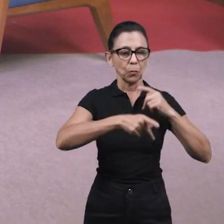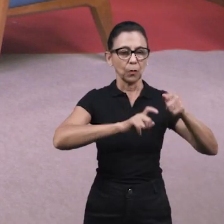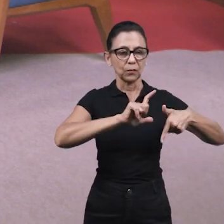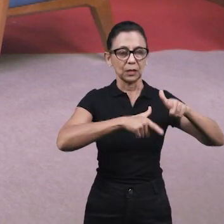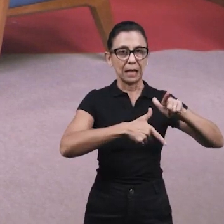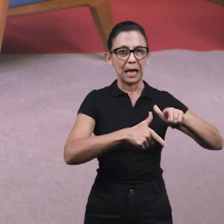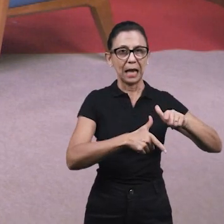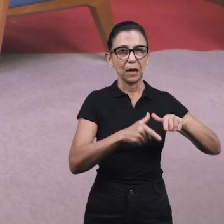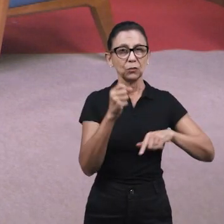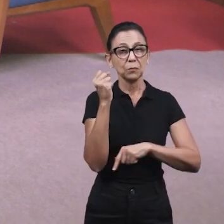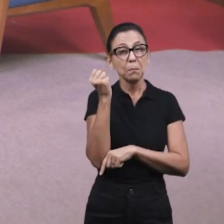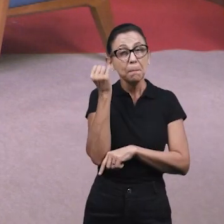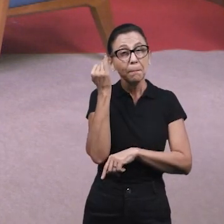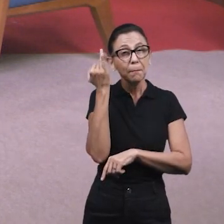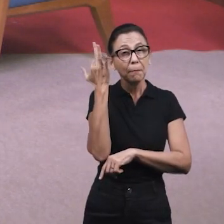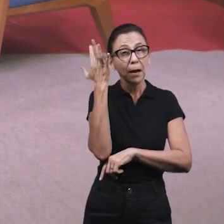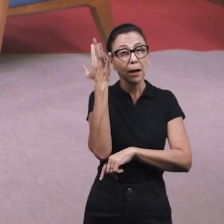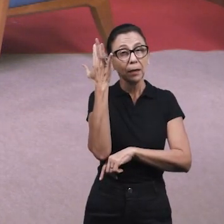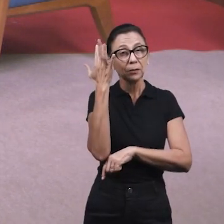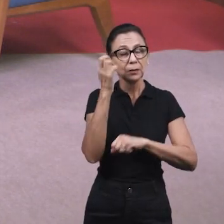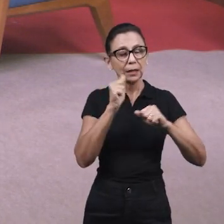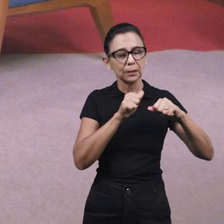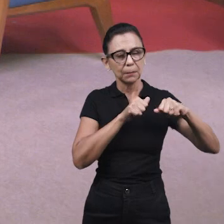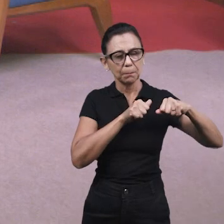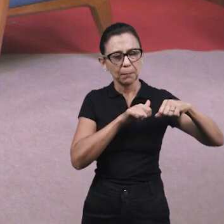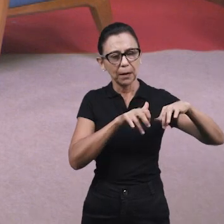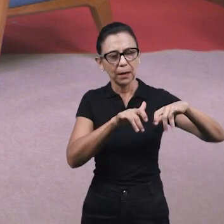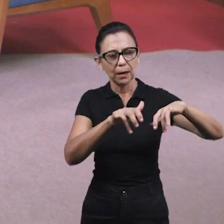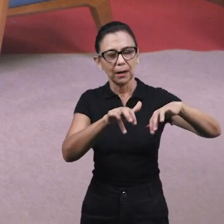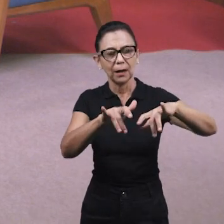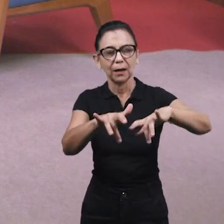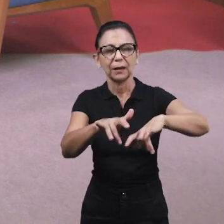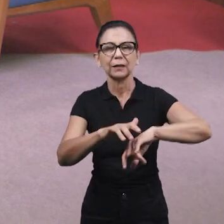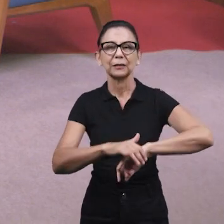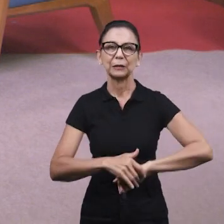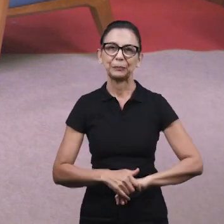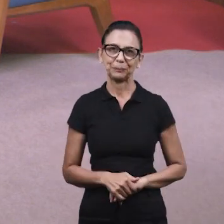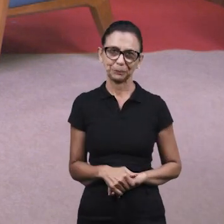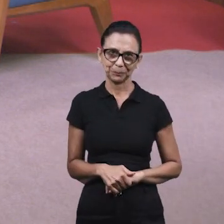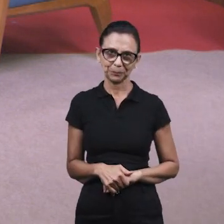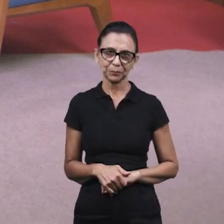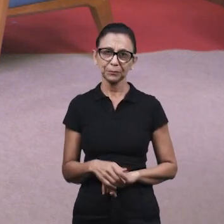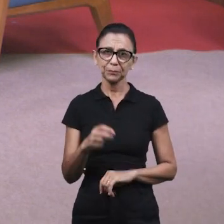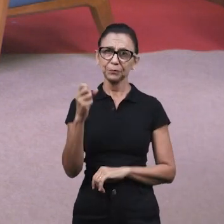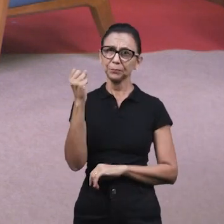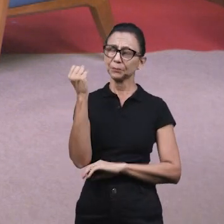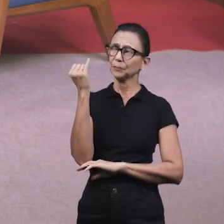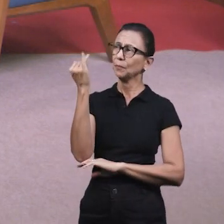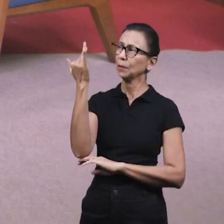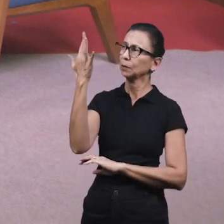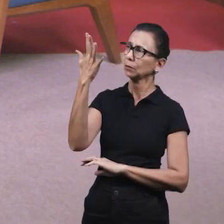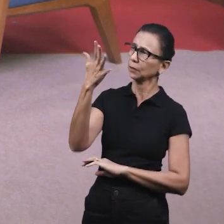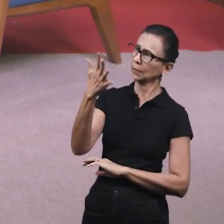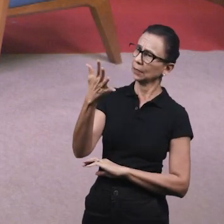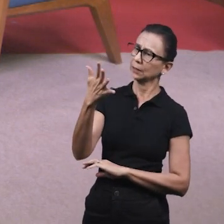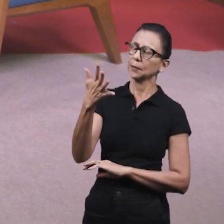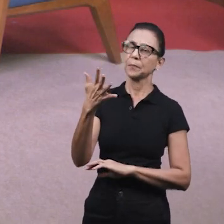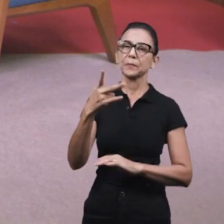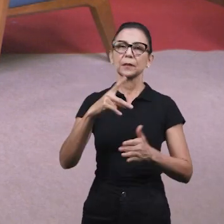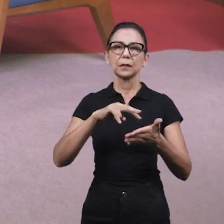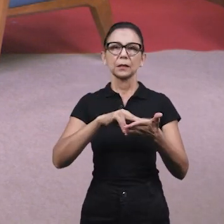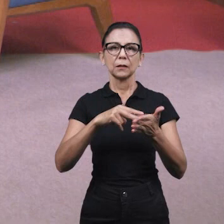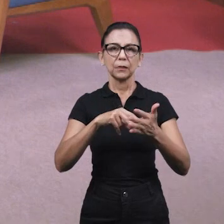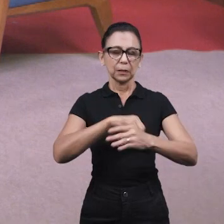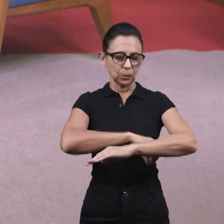disso? A madrugada fala do nascer de um novo dia.